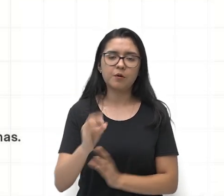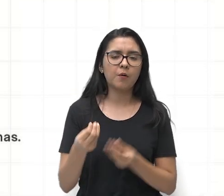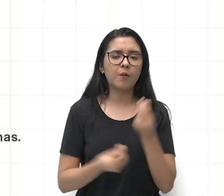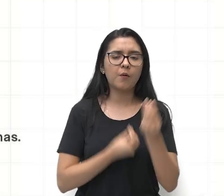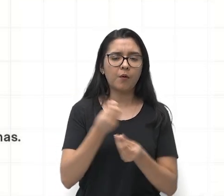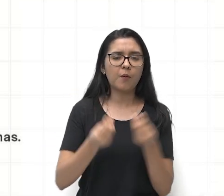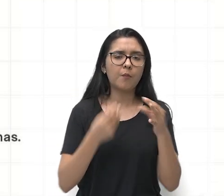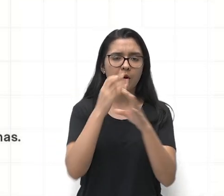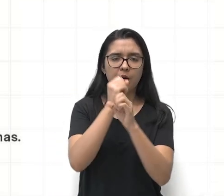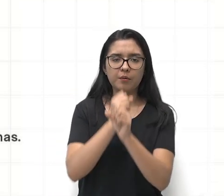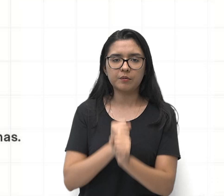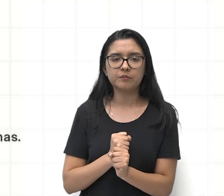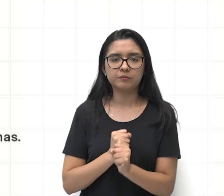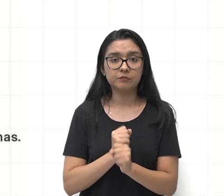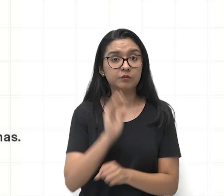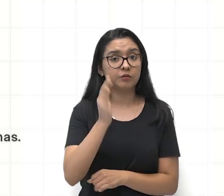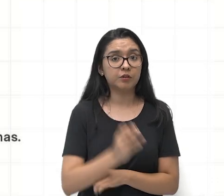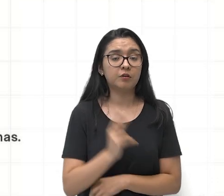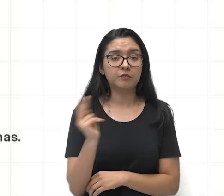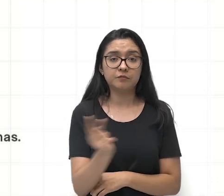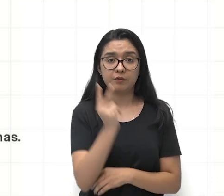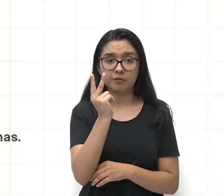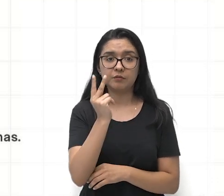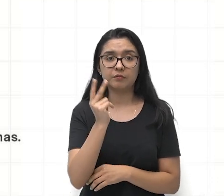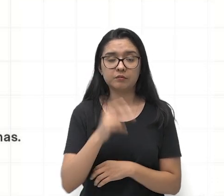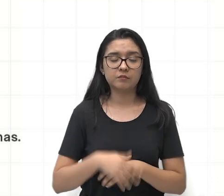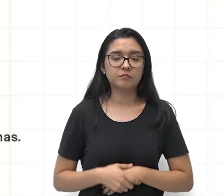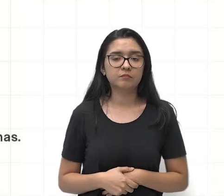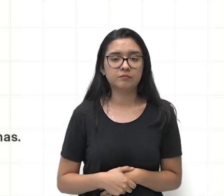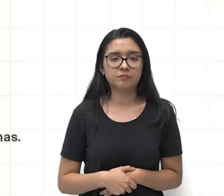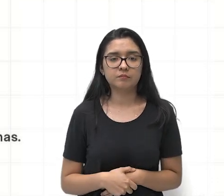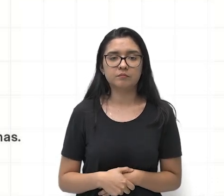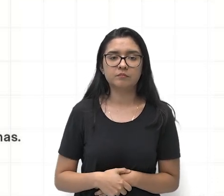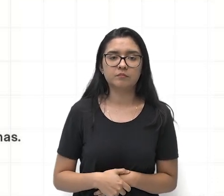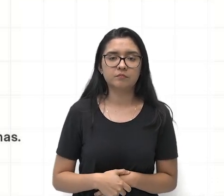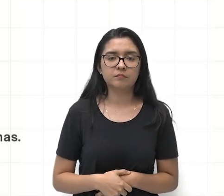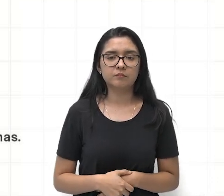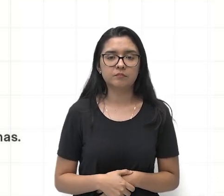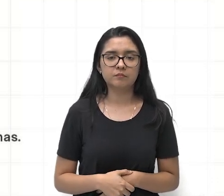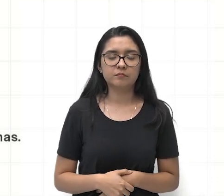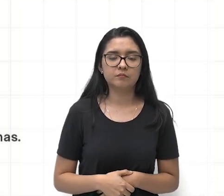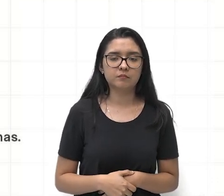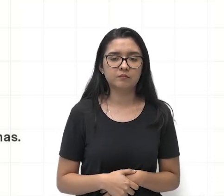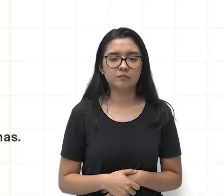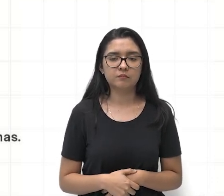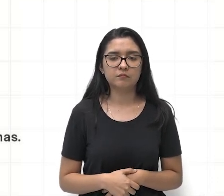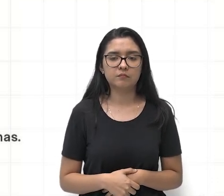que nós fazemos para calcular aí já o valor direto, né, sem ter muita dor de cabeça?